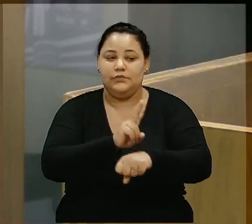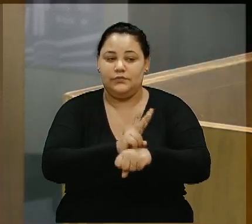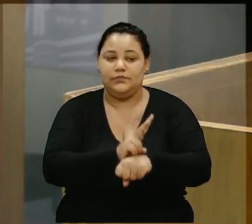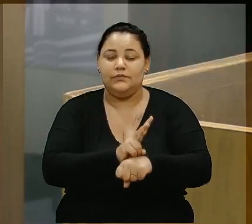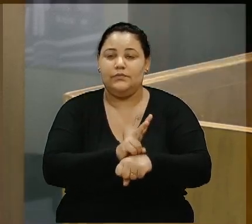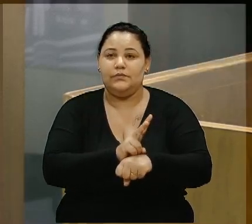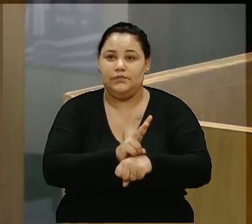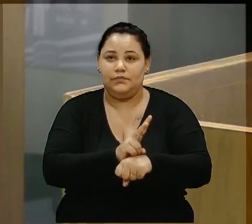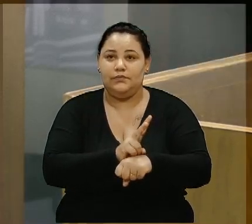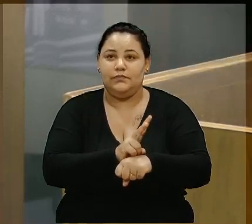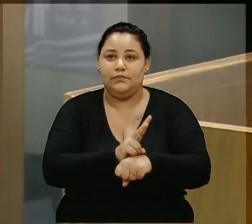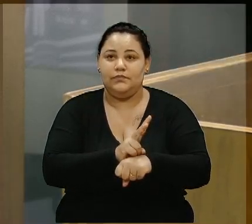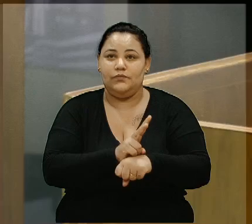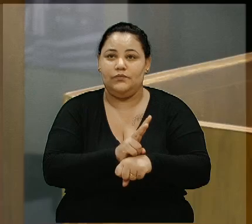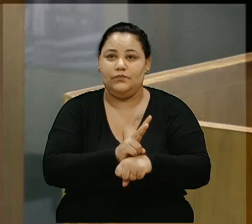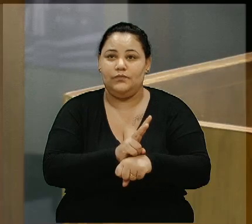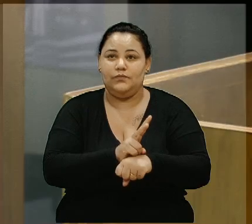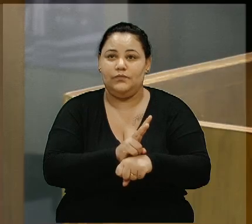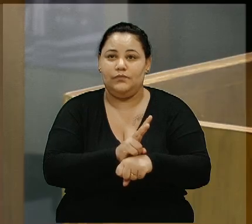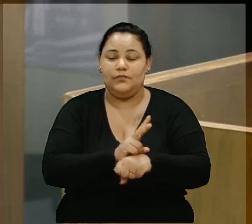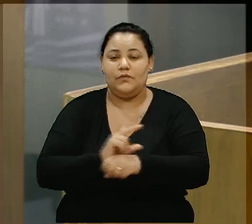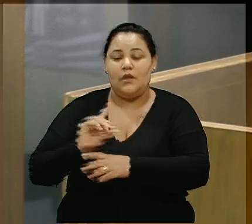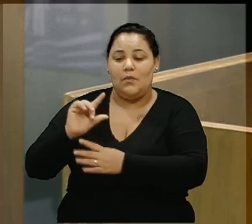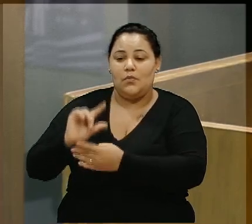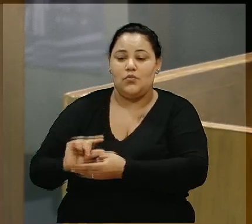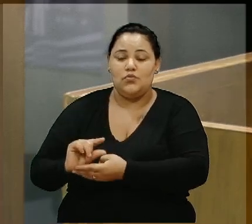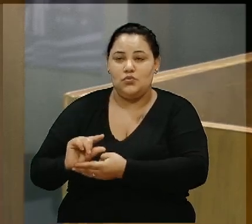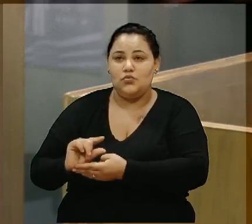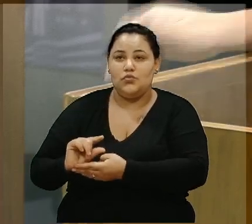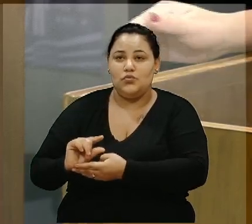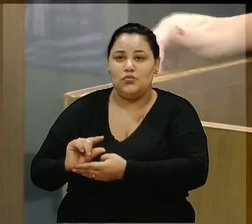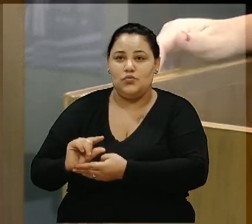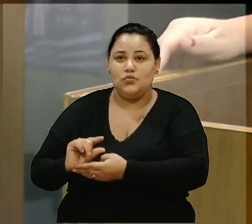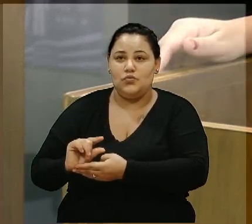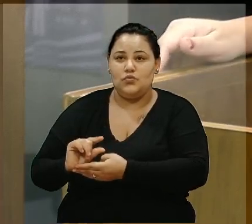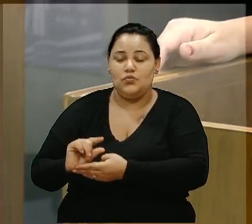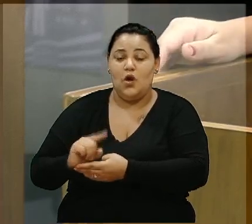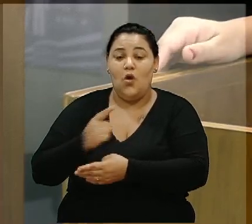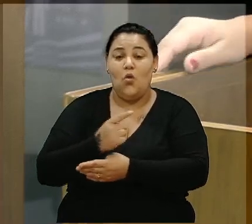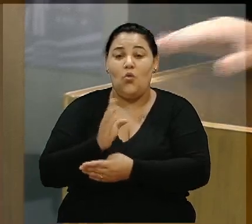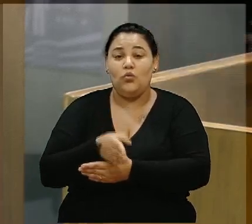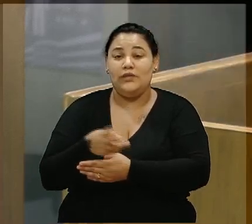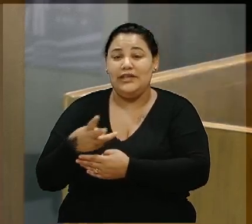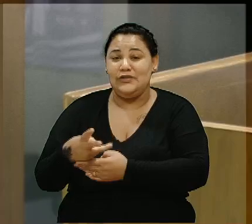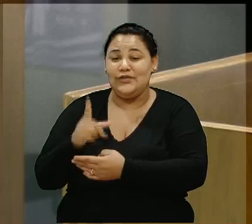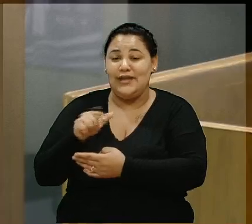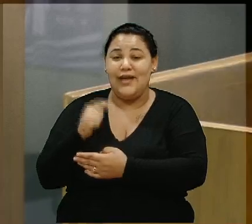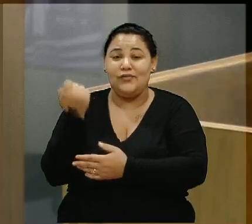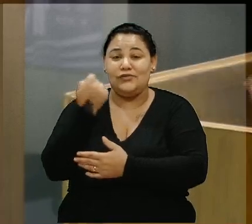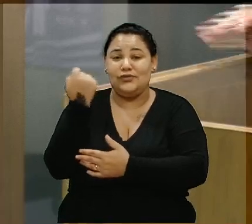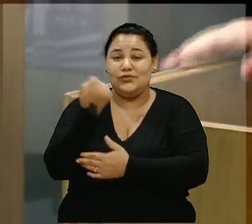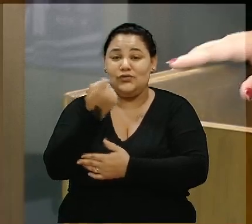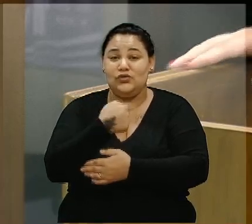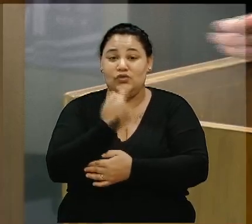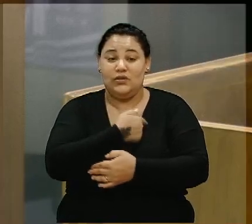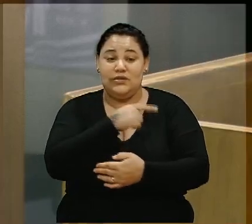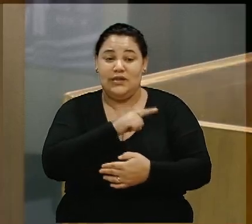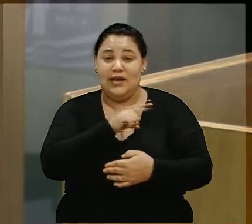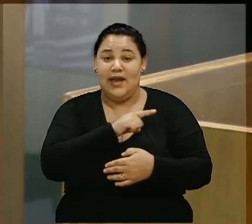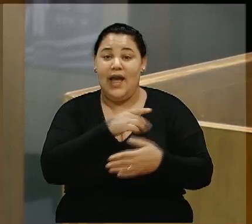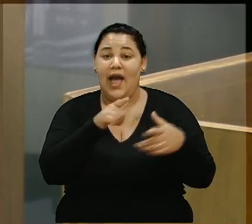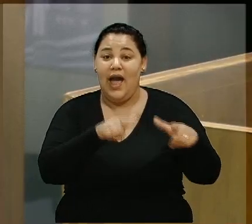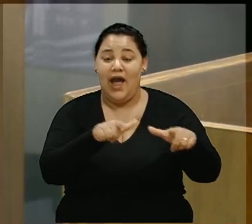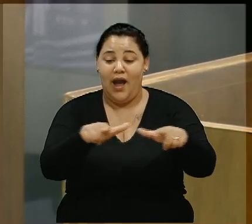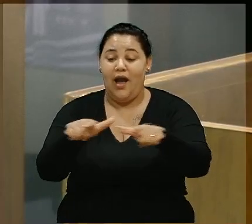é menos de 1/3 do que é no Rio Grande do Sul. Nós agora temos mais praças, que é